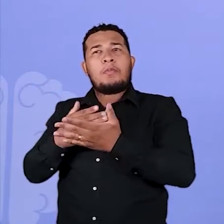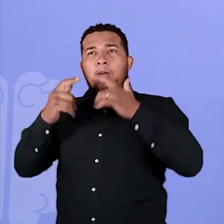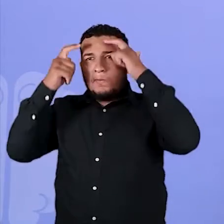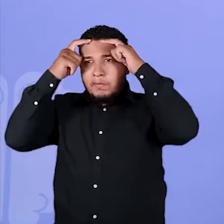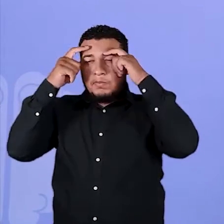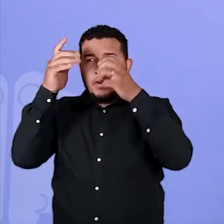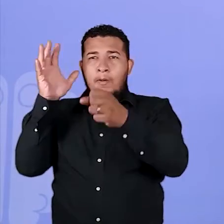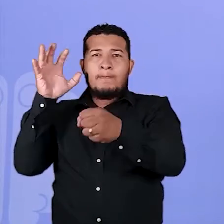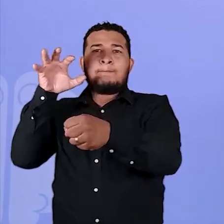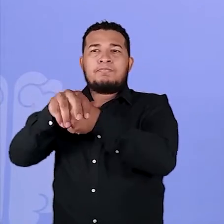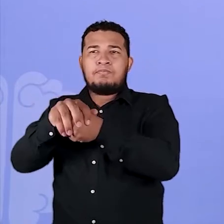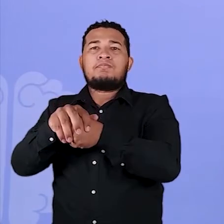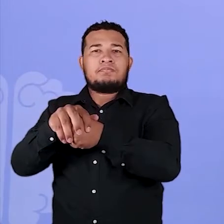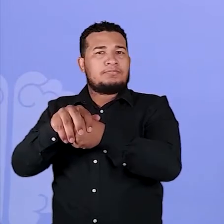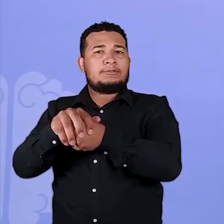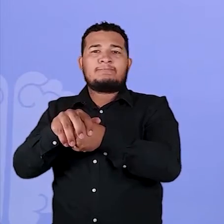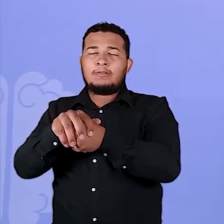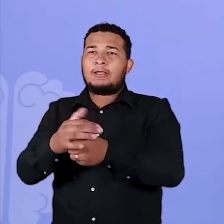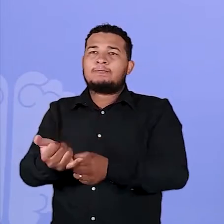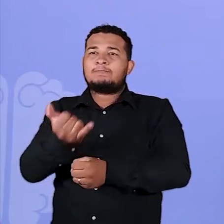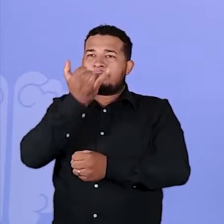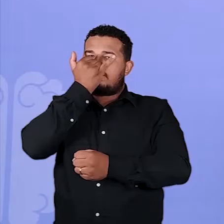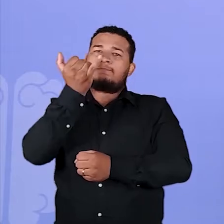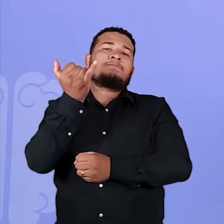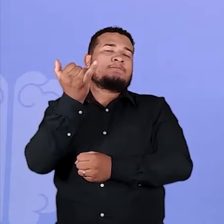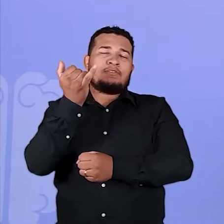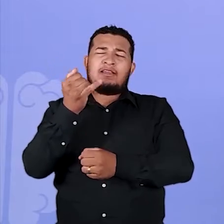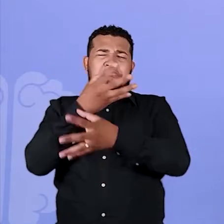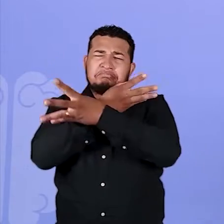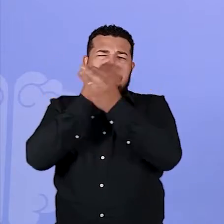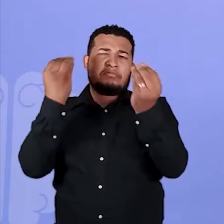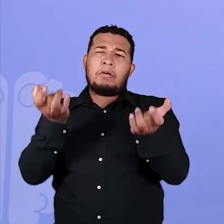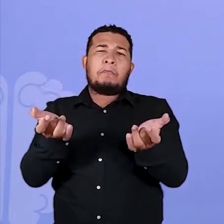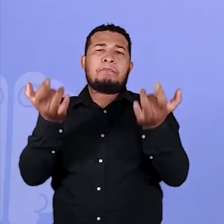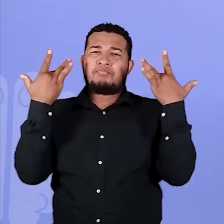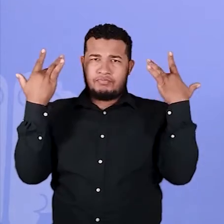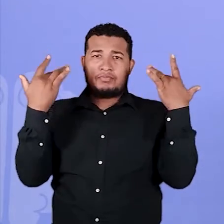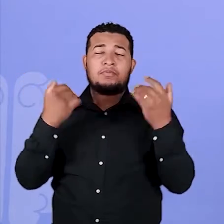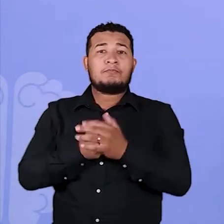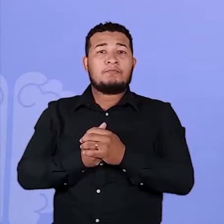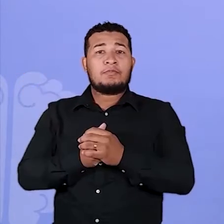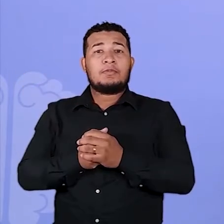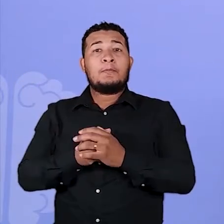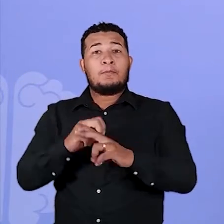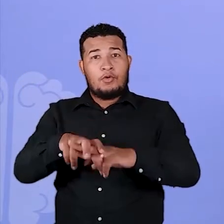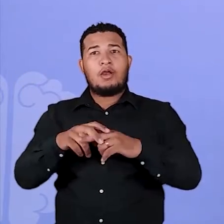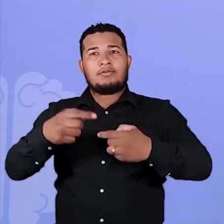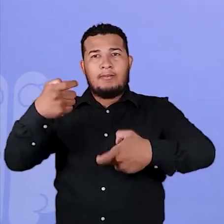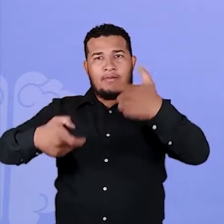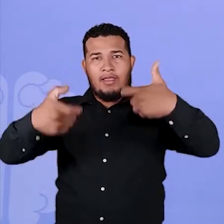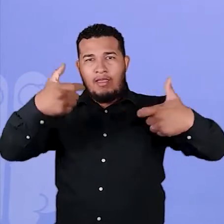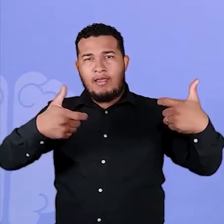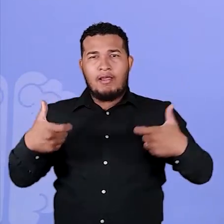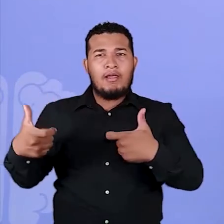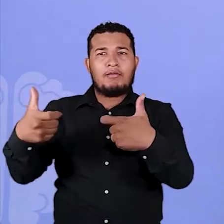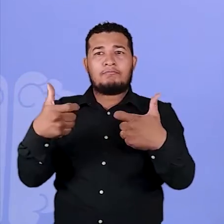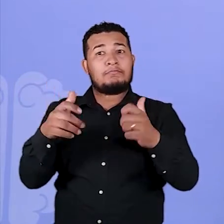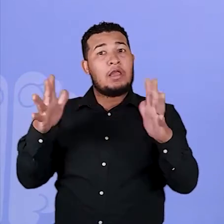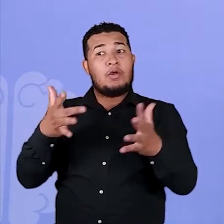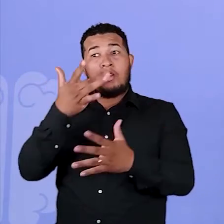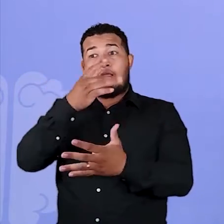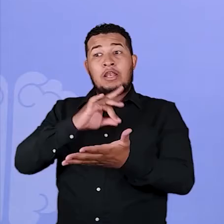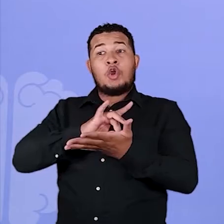começo, tomou-lhes a liberdade à medida em que conquistou, através da força militar, o lugar onde eles viviam. Agora,